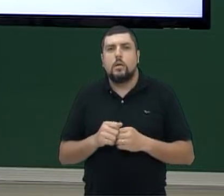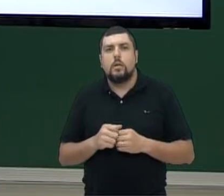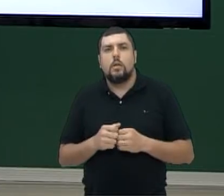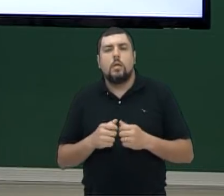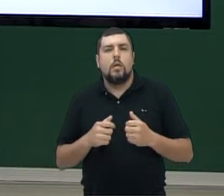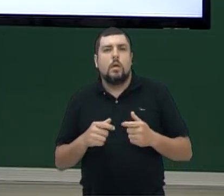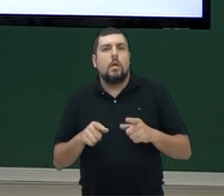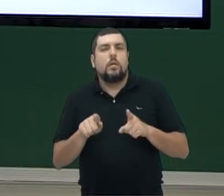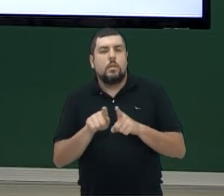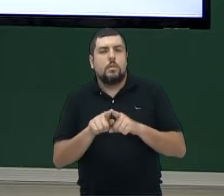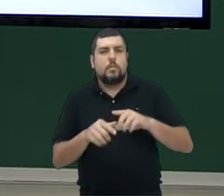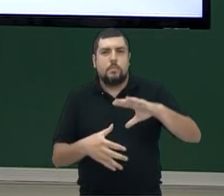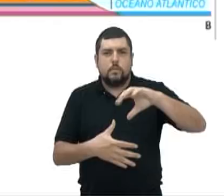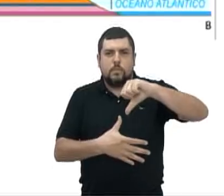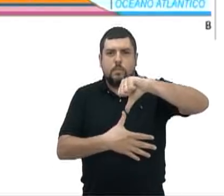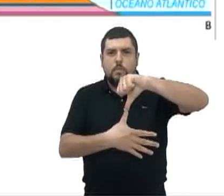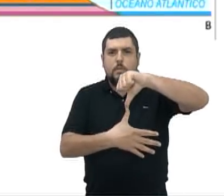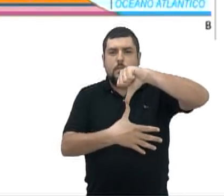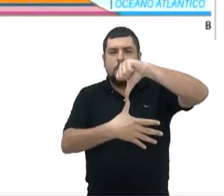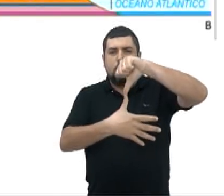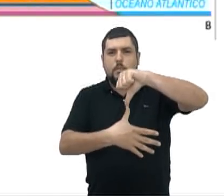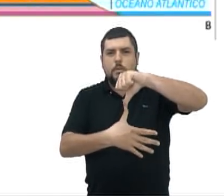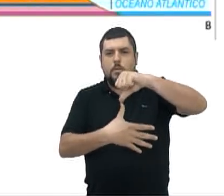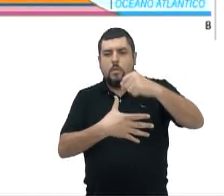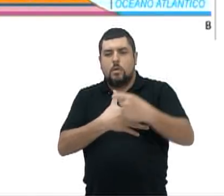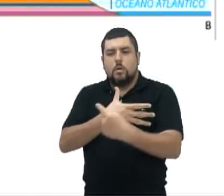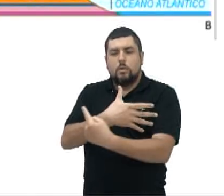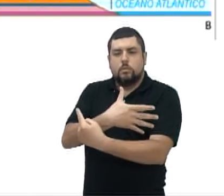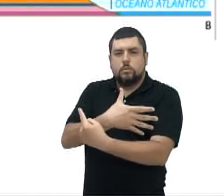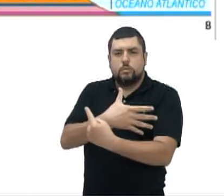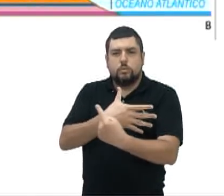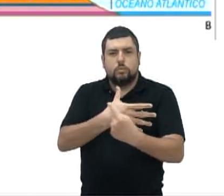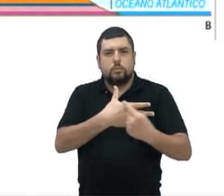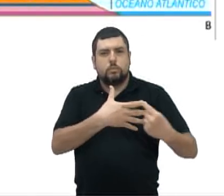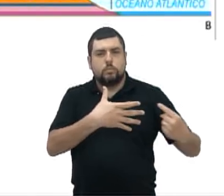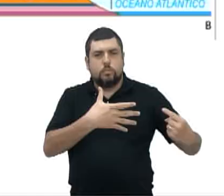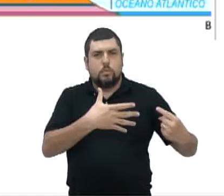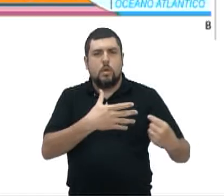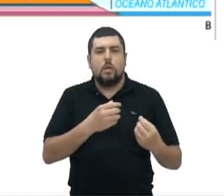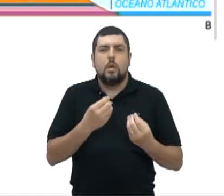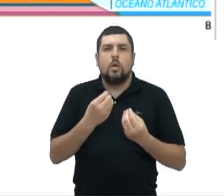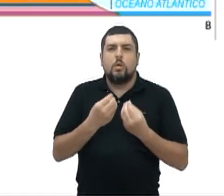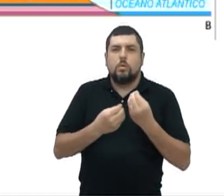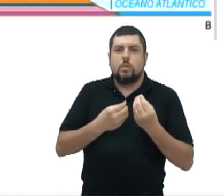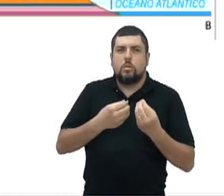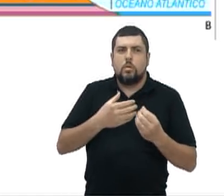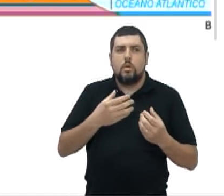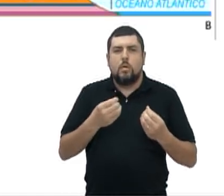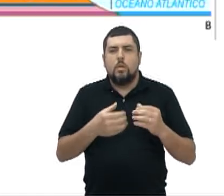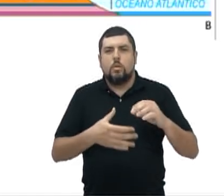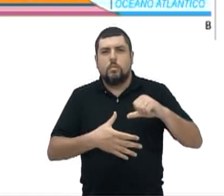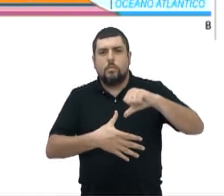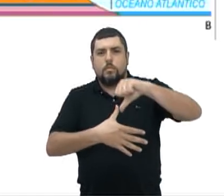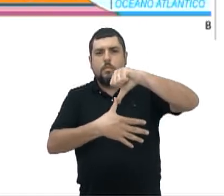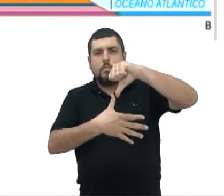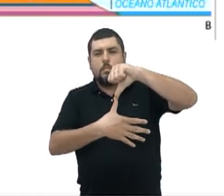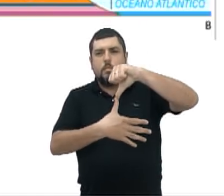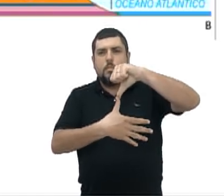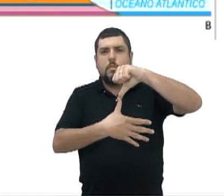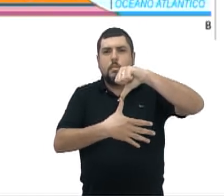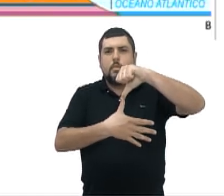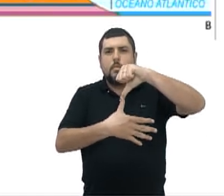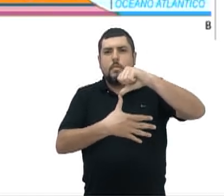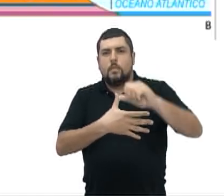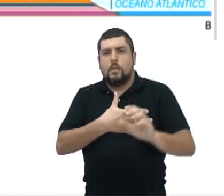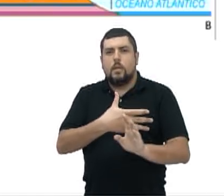a América do Sul. Dá uma olhada aqui, ó. Mesma condição. Letra B, Oceano Atlântico.